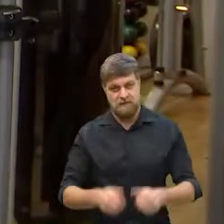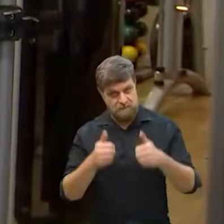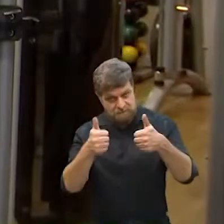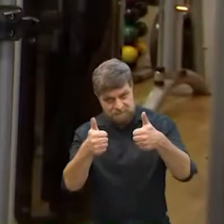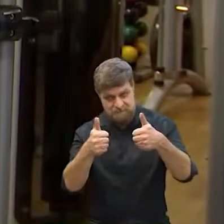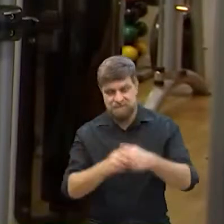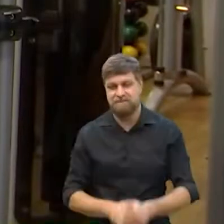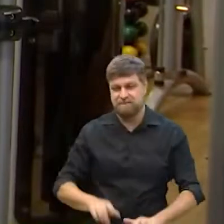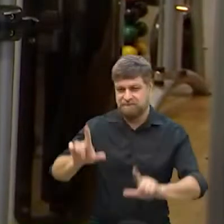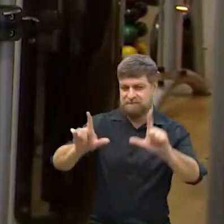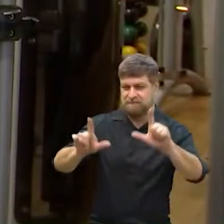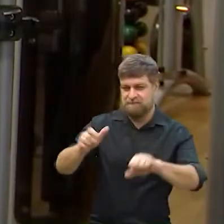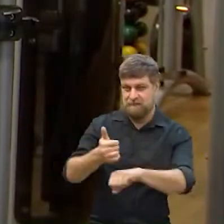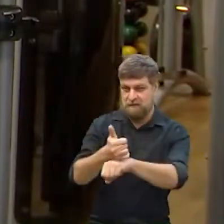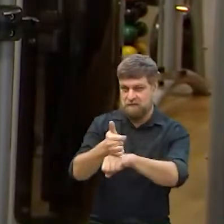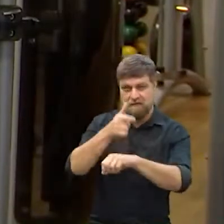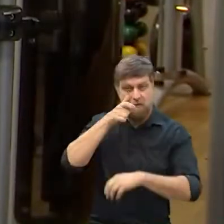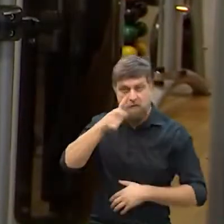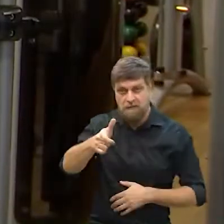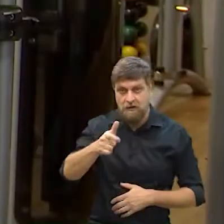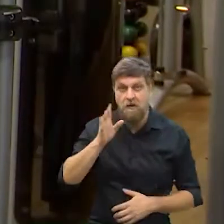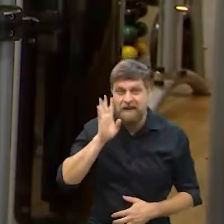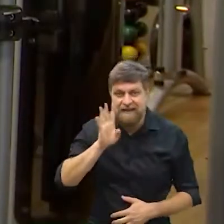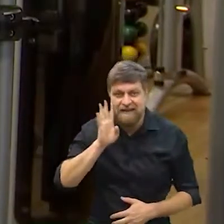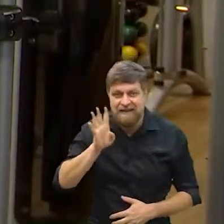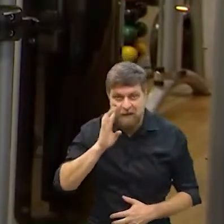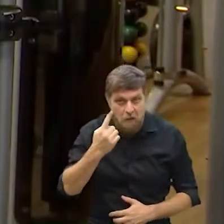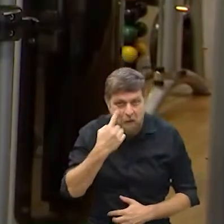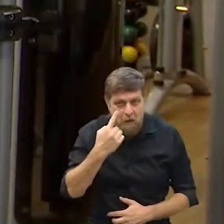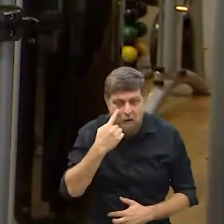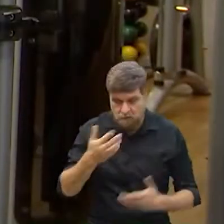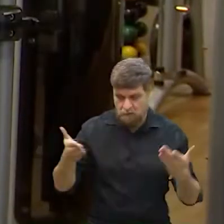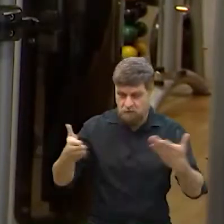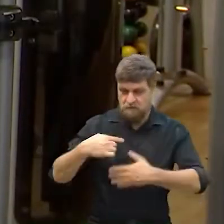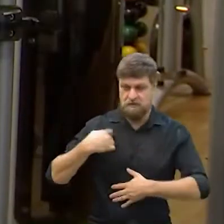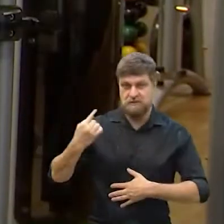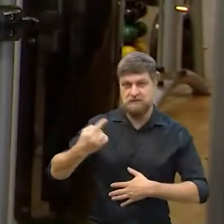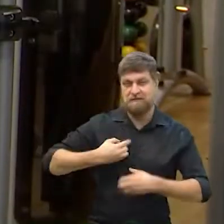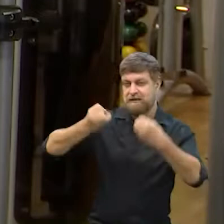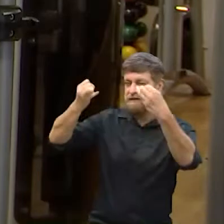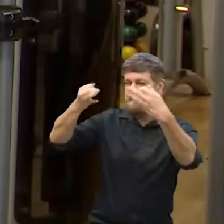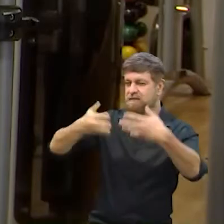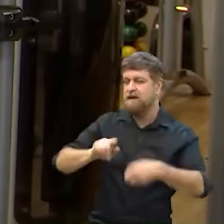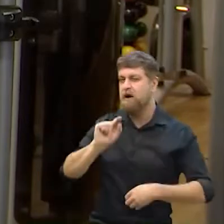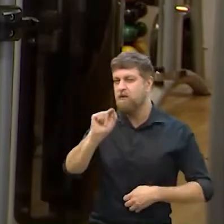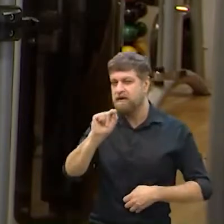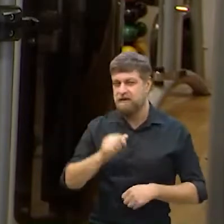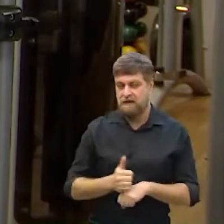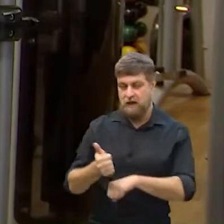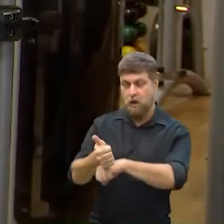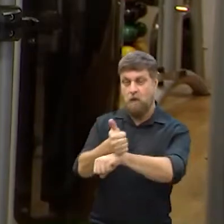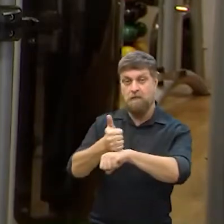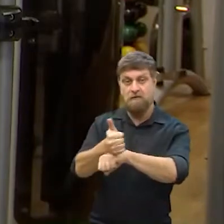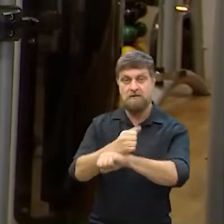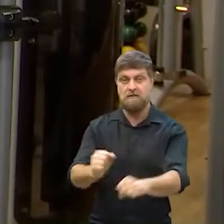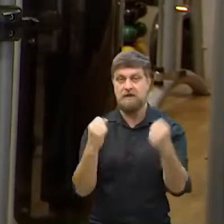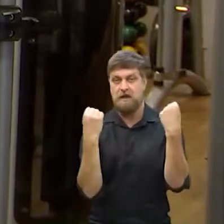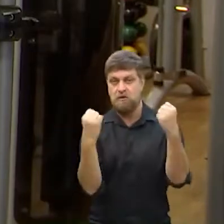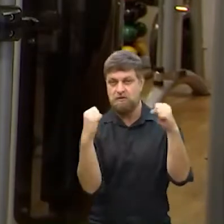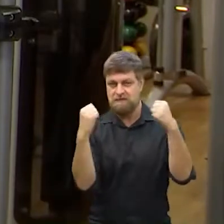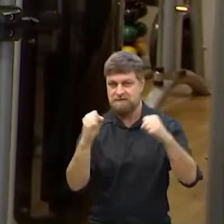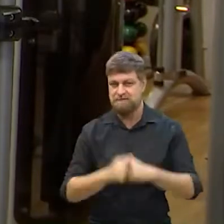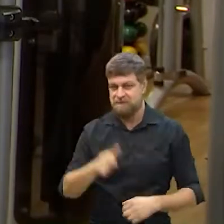Bom, é o quadro Se Liga na Profissão e olha só que bacana, hoje a gente vai falar sobre profissional de educação